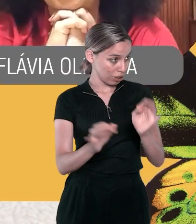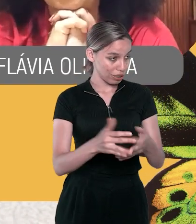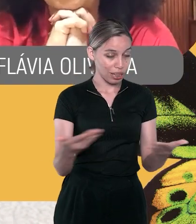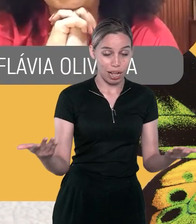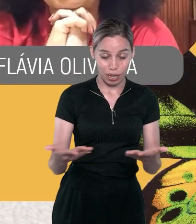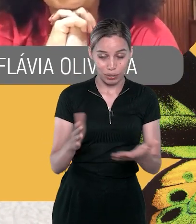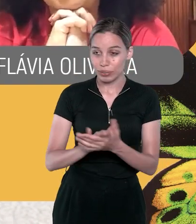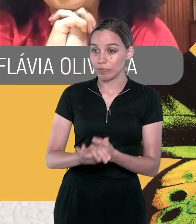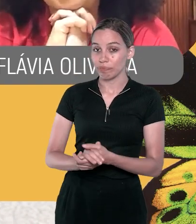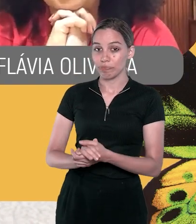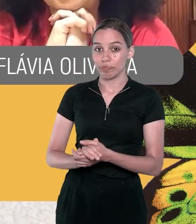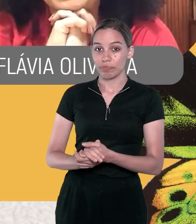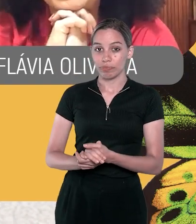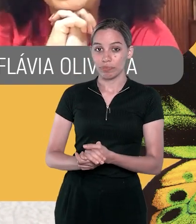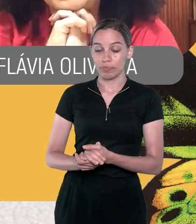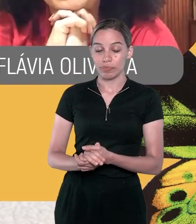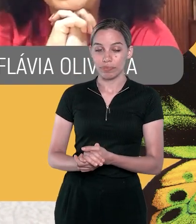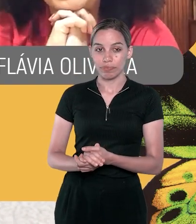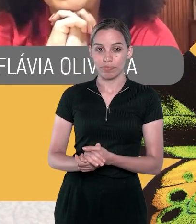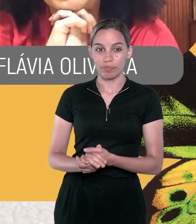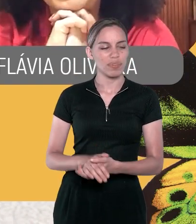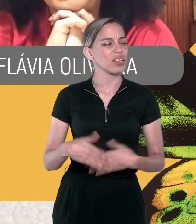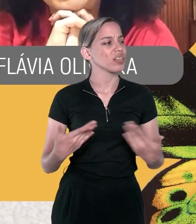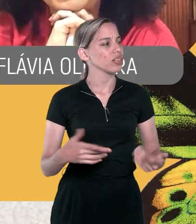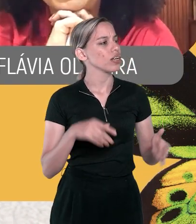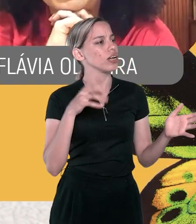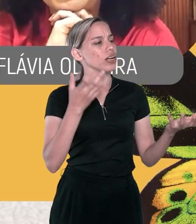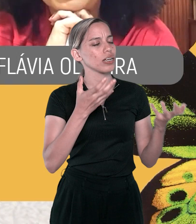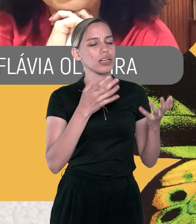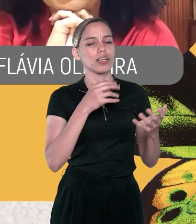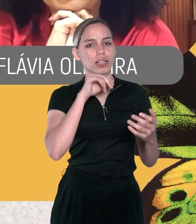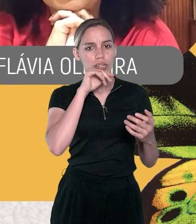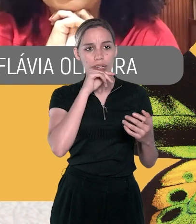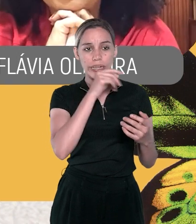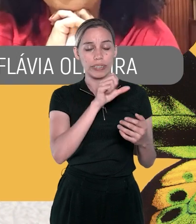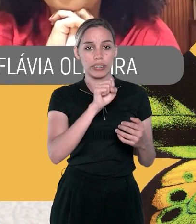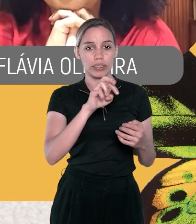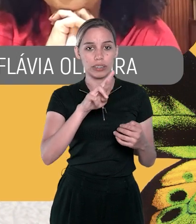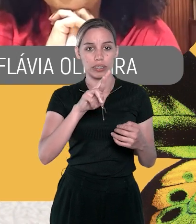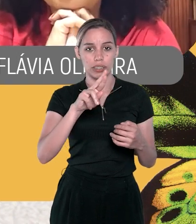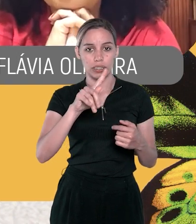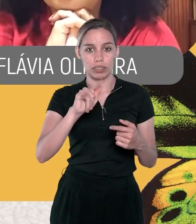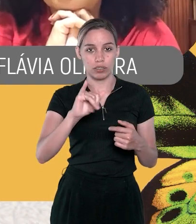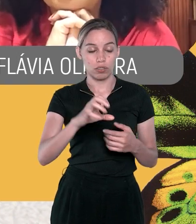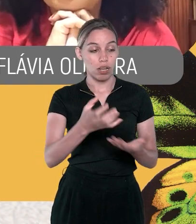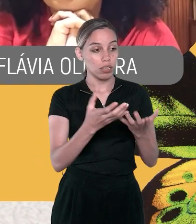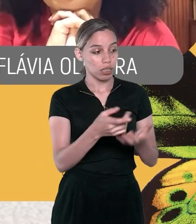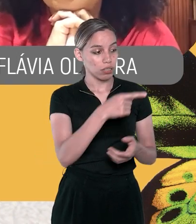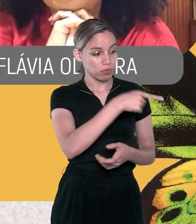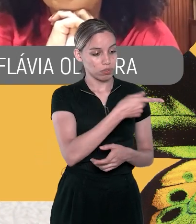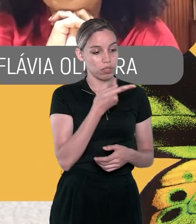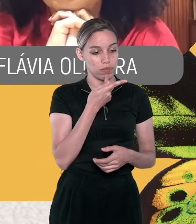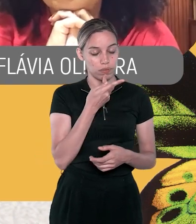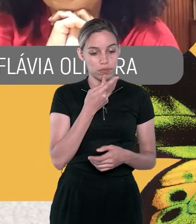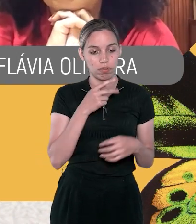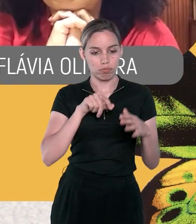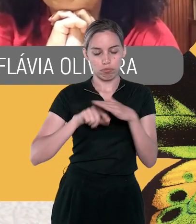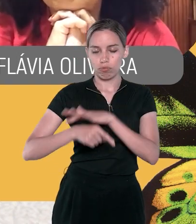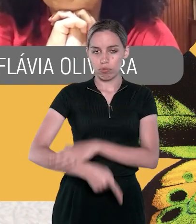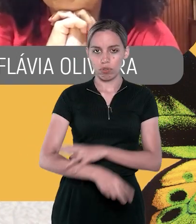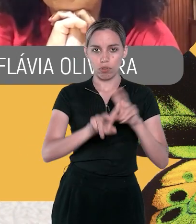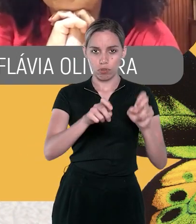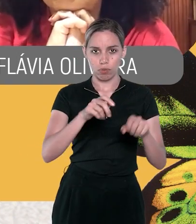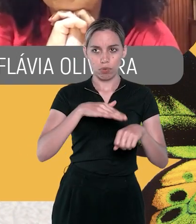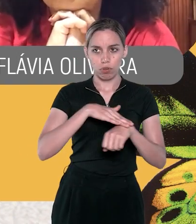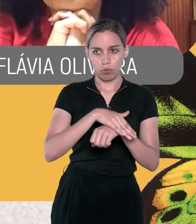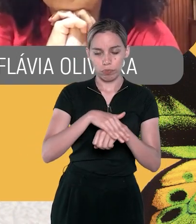vamos botar. Sérgio, eu quero que você aprofunde nessa questão porque, inclusive, você já disse isso em outras